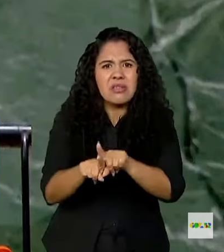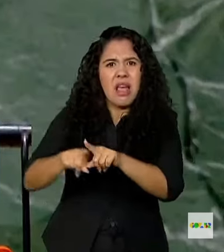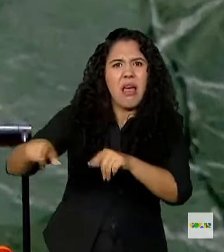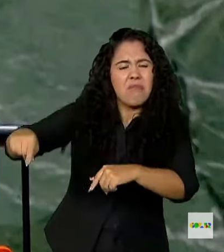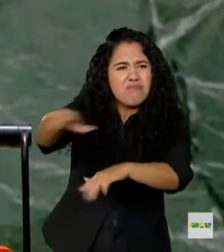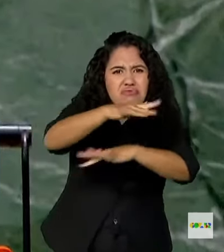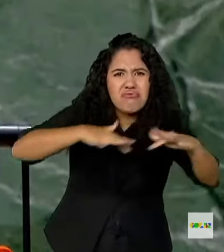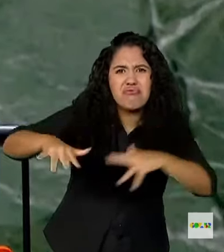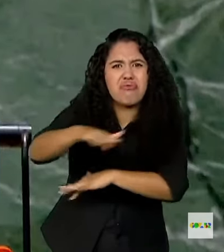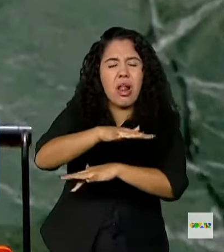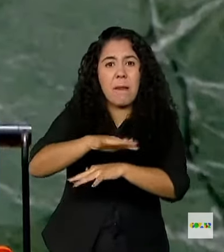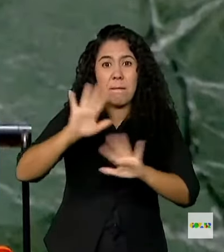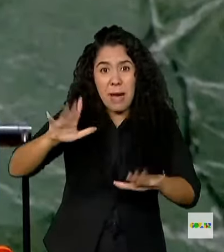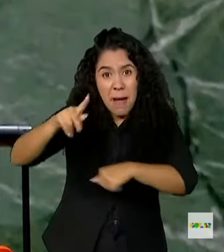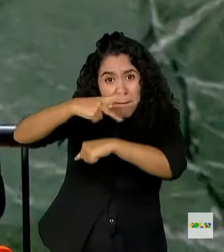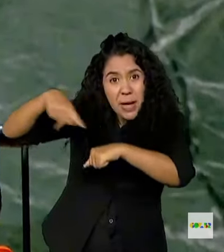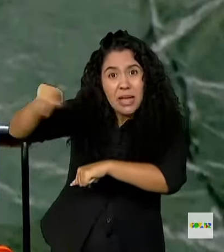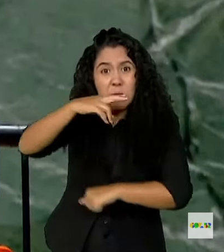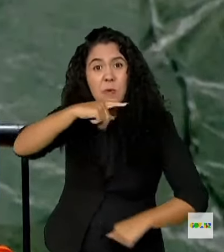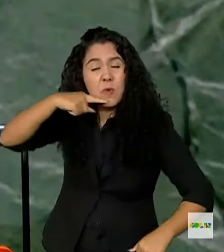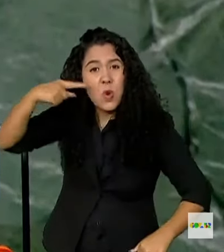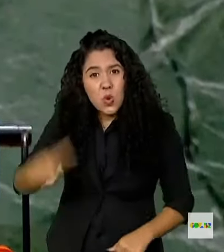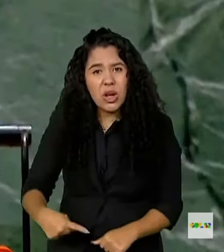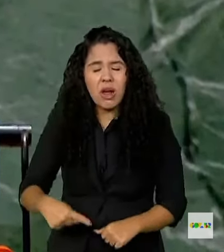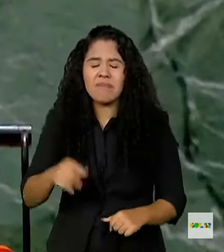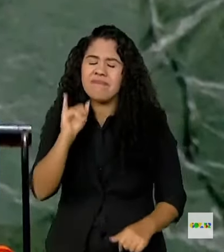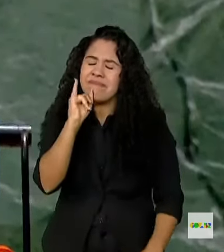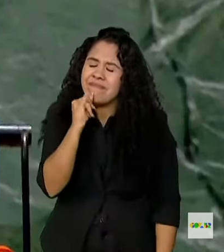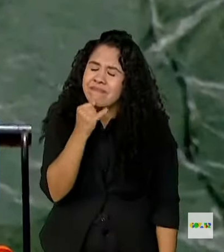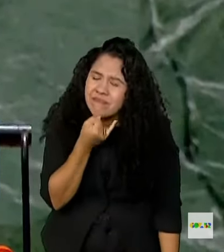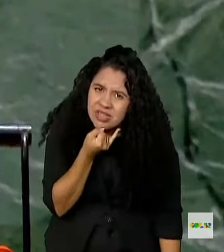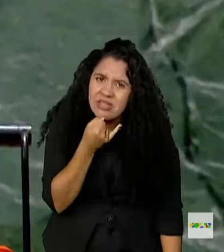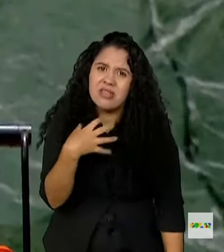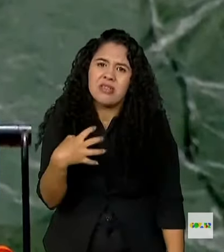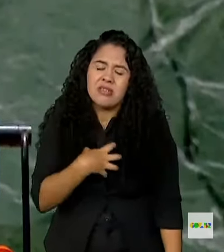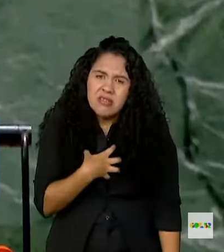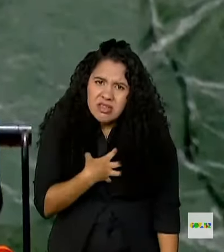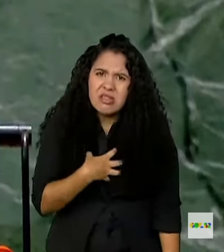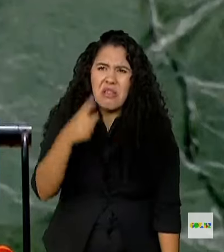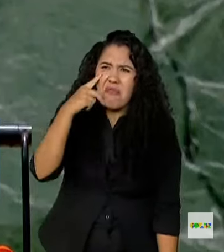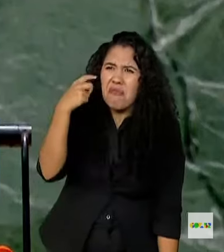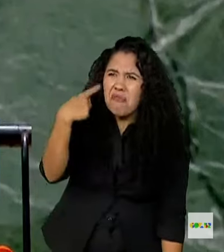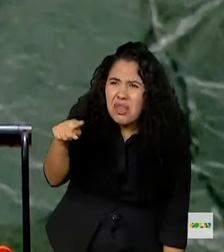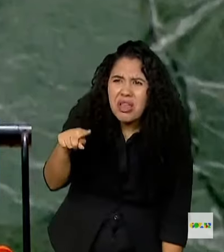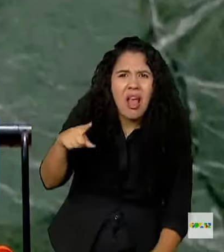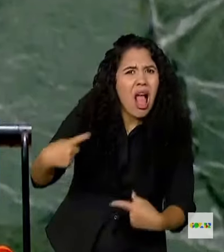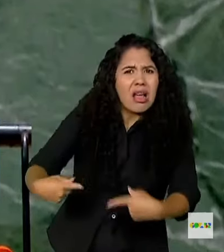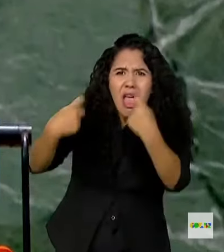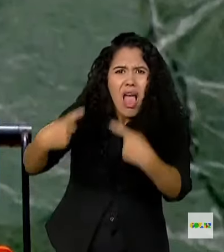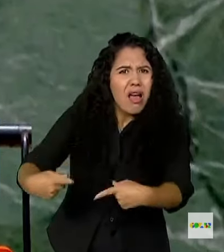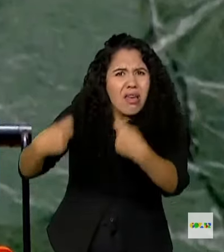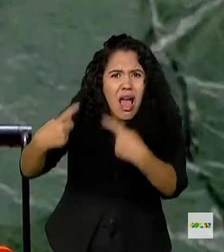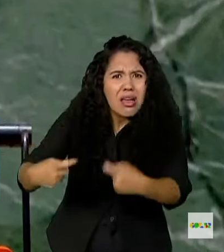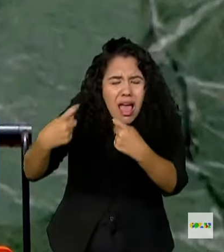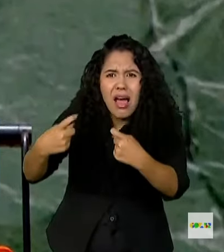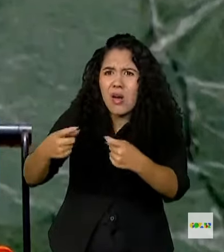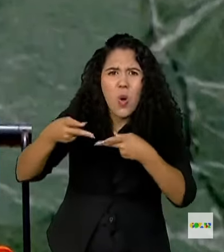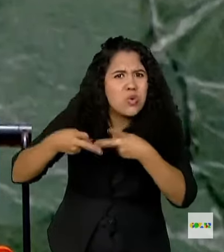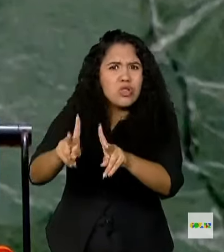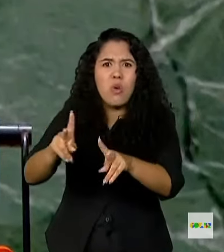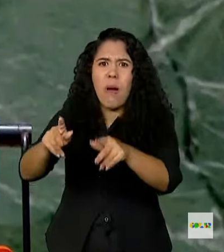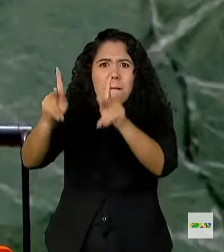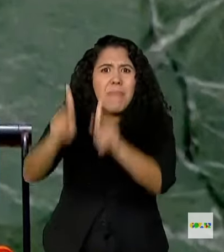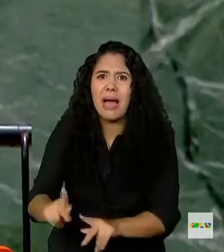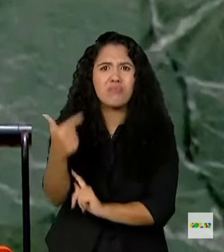generalizado. Na Ucrânia, é com pesar que vemos a guerra se estender sem perspectiva de paz. O